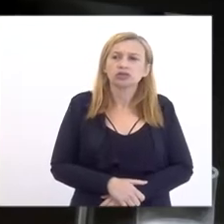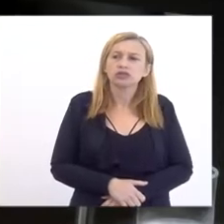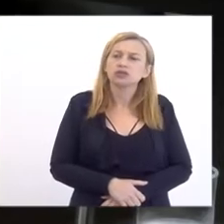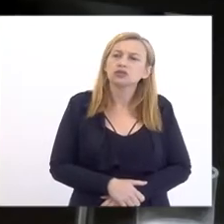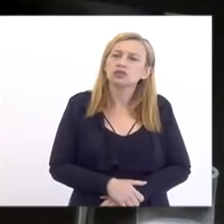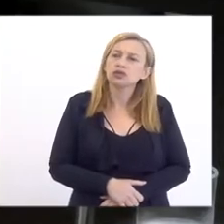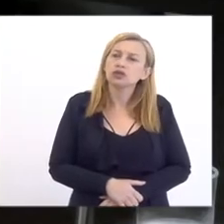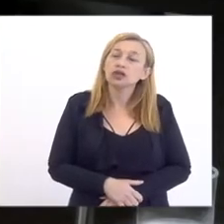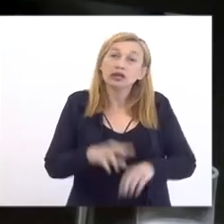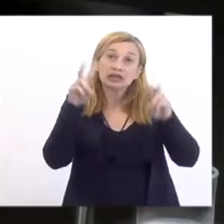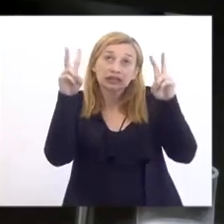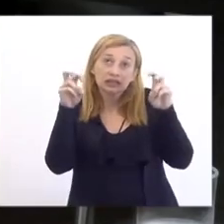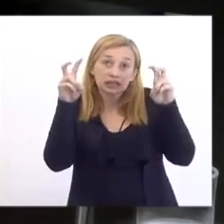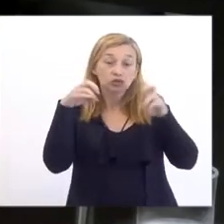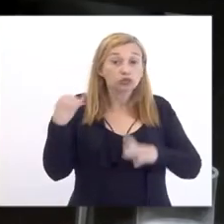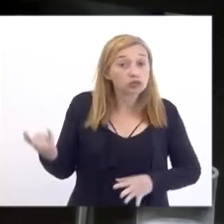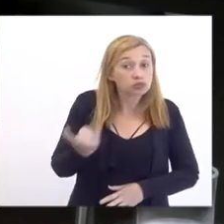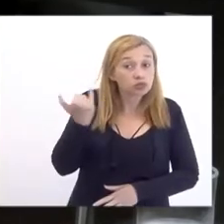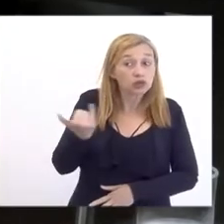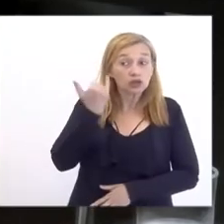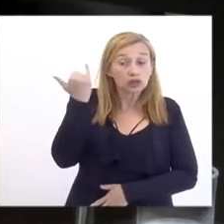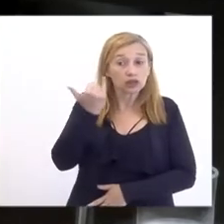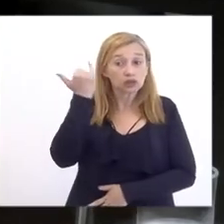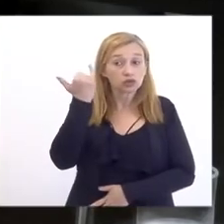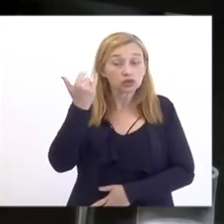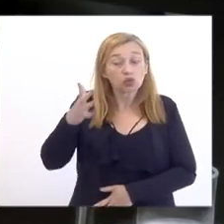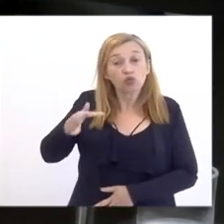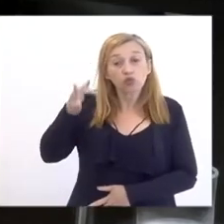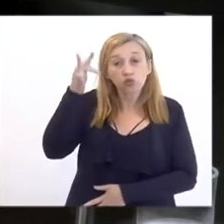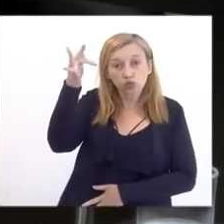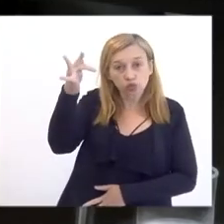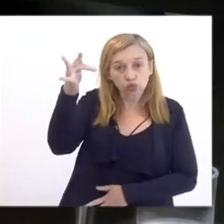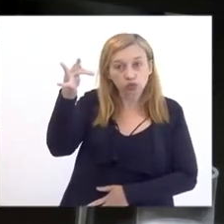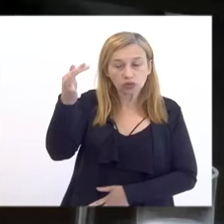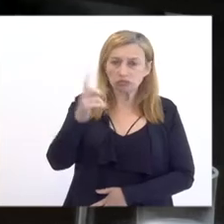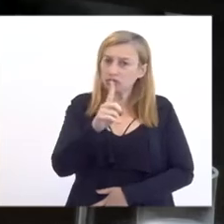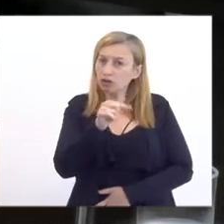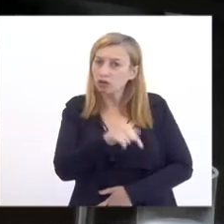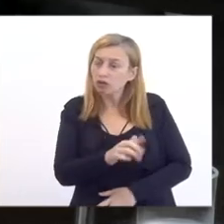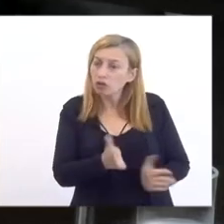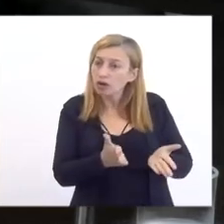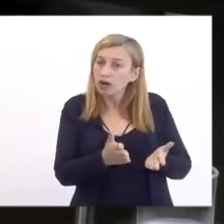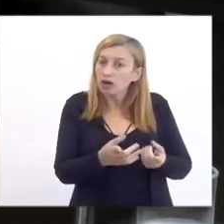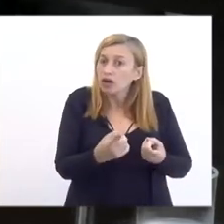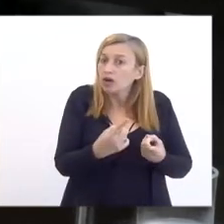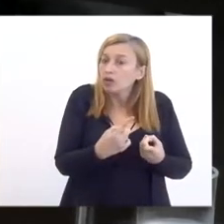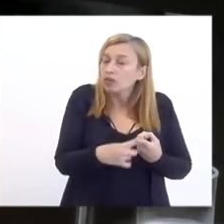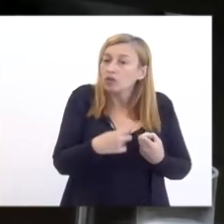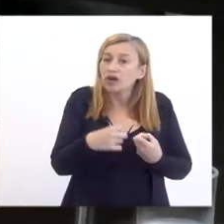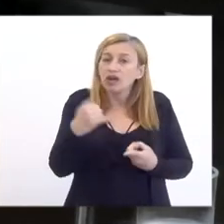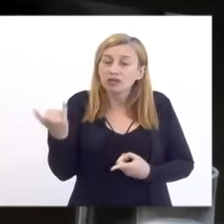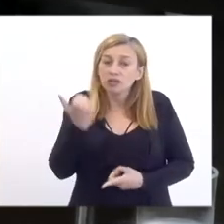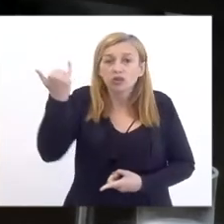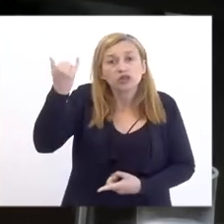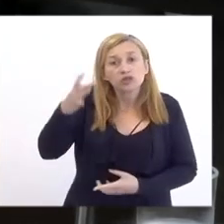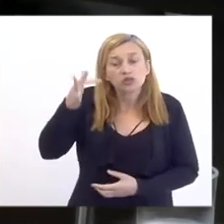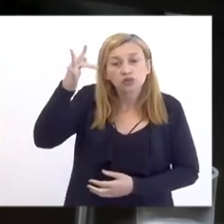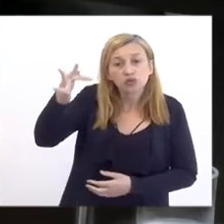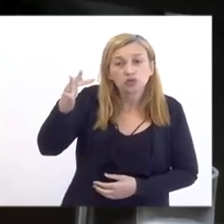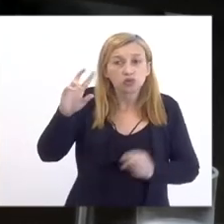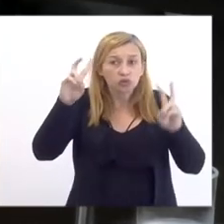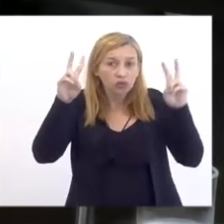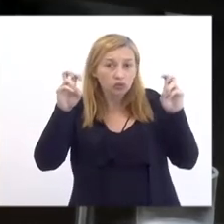eu acho essa questão importante para o futuro, não nessa, porque eu acho importante para o futuro, porque é uma